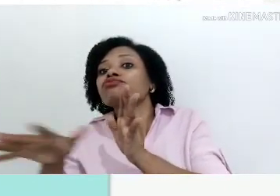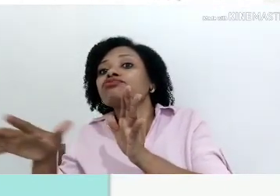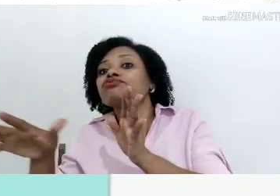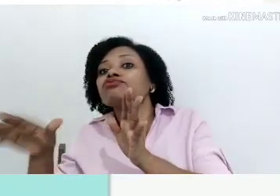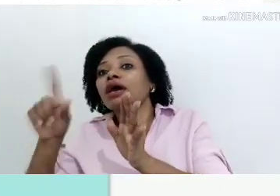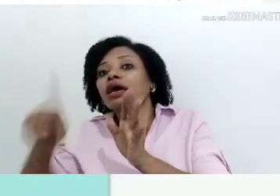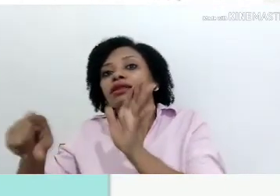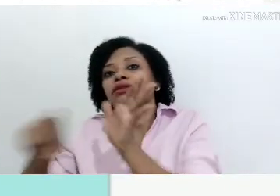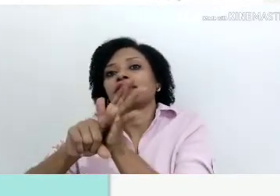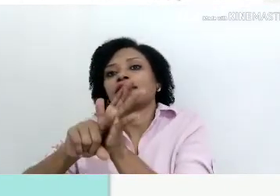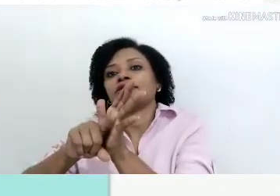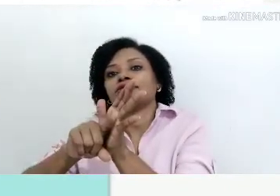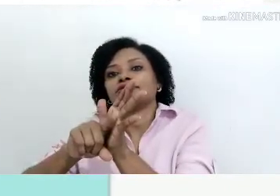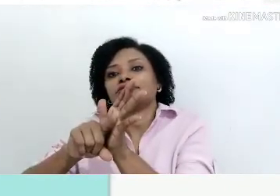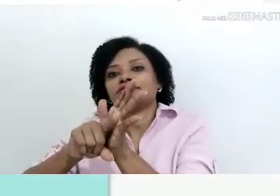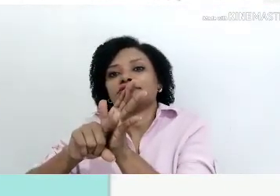quê?